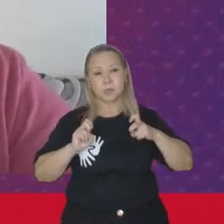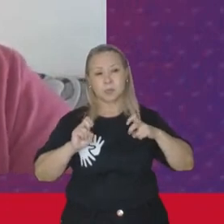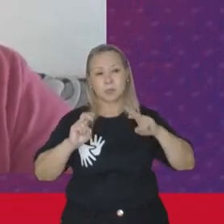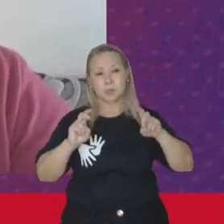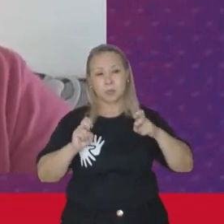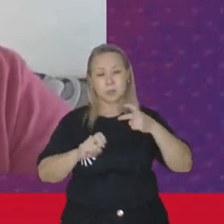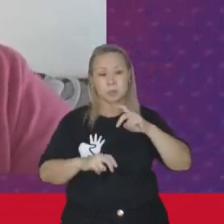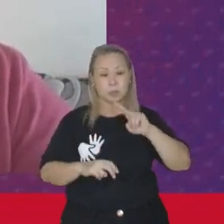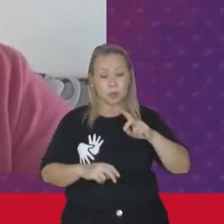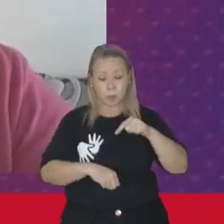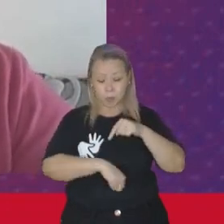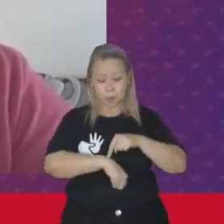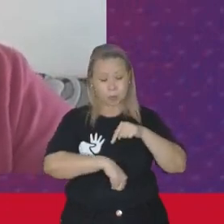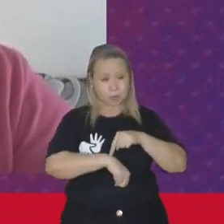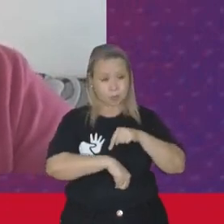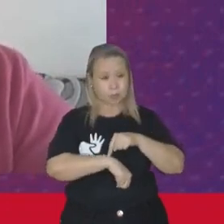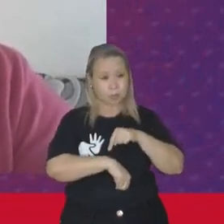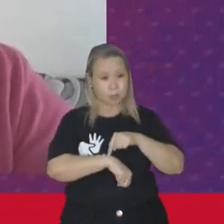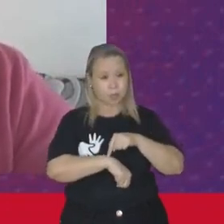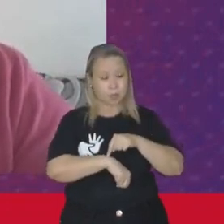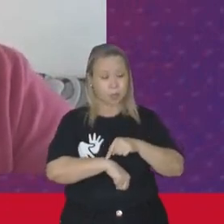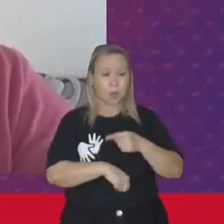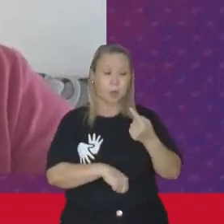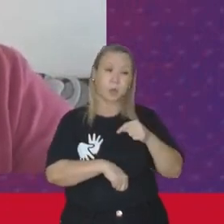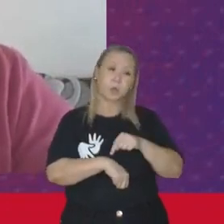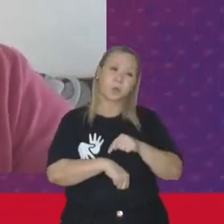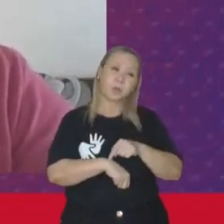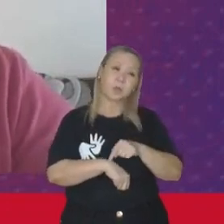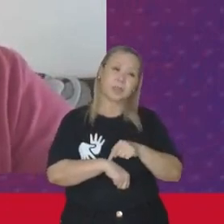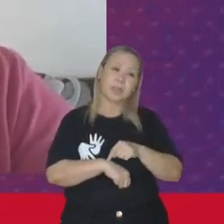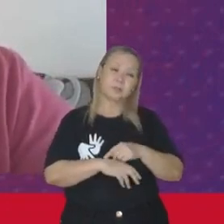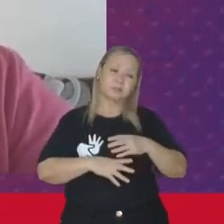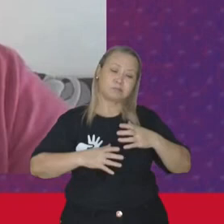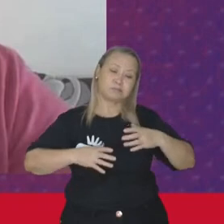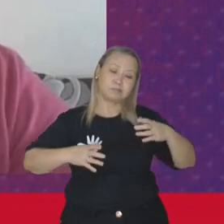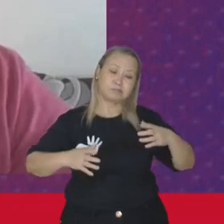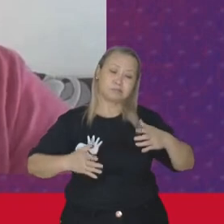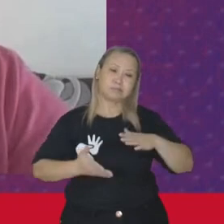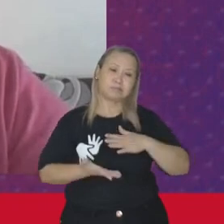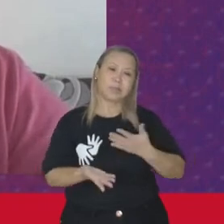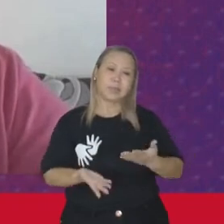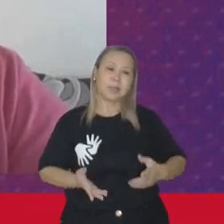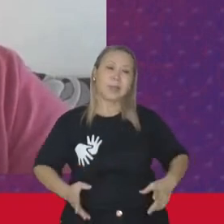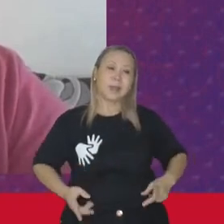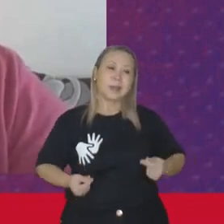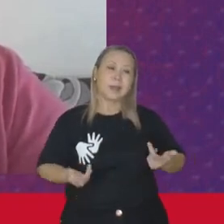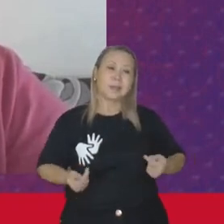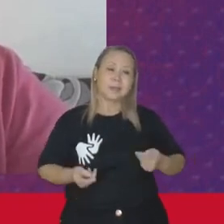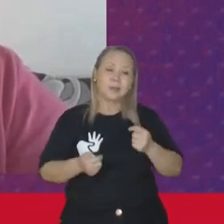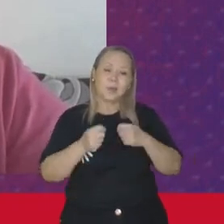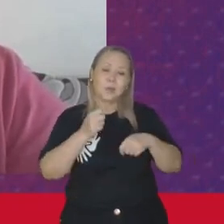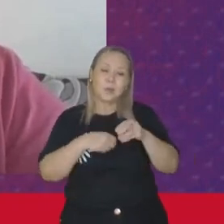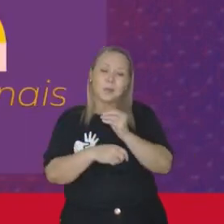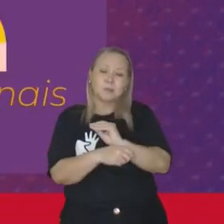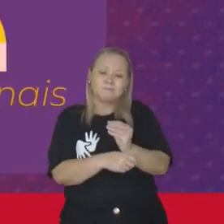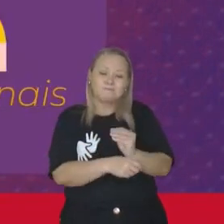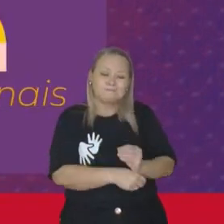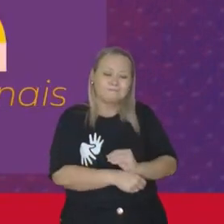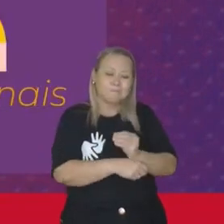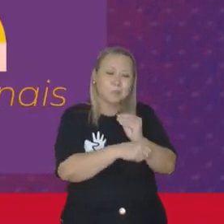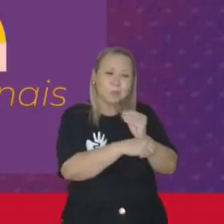o seu tempo, né? Um tempo enorme gasto na economia do cuidado, né?